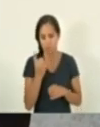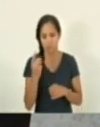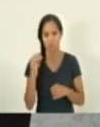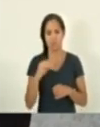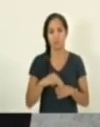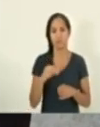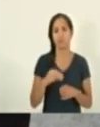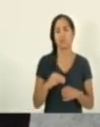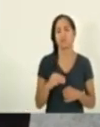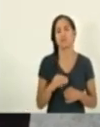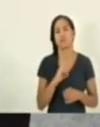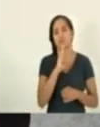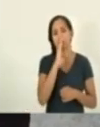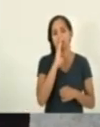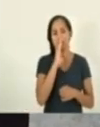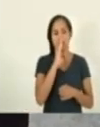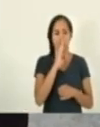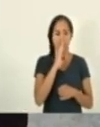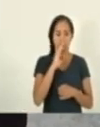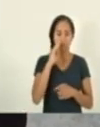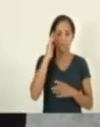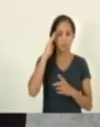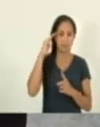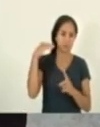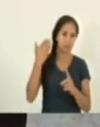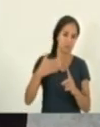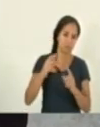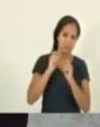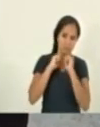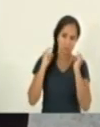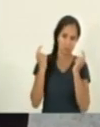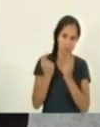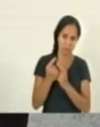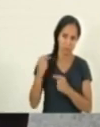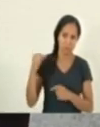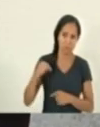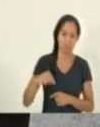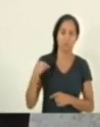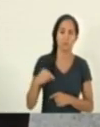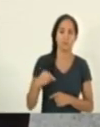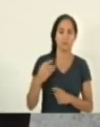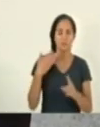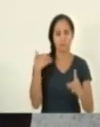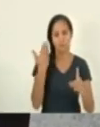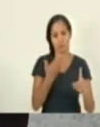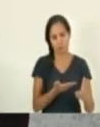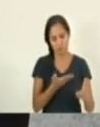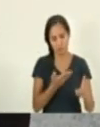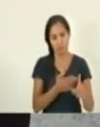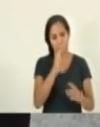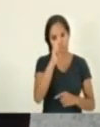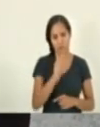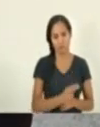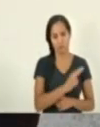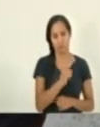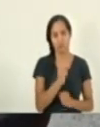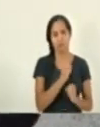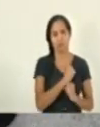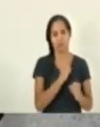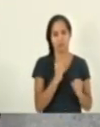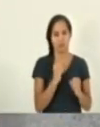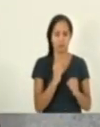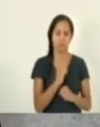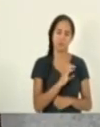silêncio e que possa ser uma homenagem da Assembleia Legislativa para o nosso querido, saudoso e amado Padre Jonas Habib.